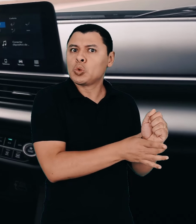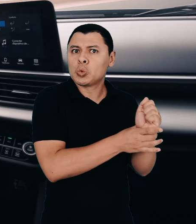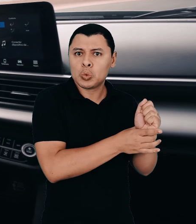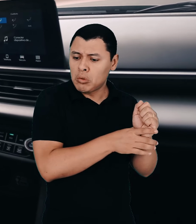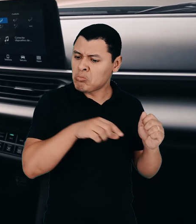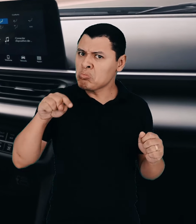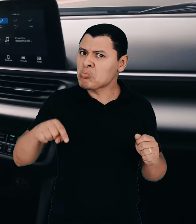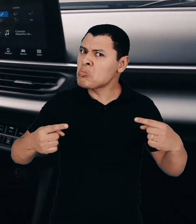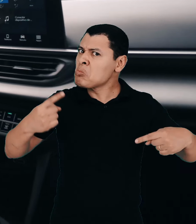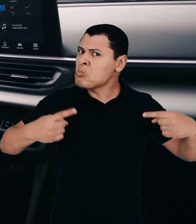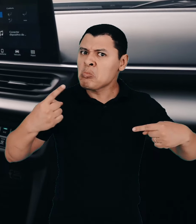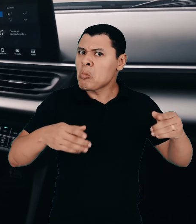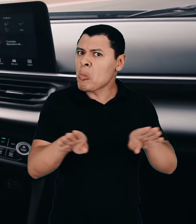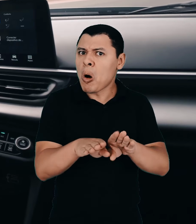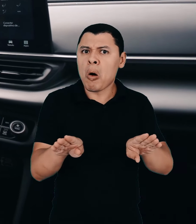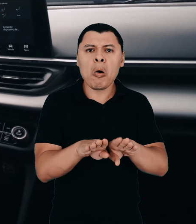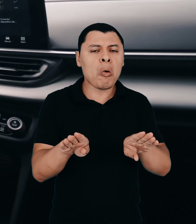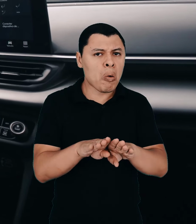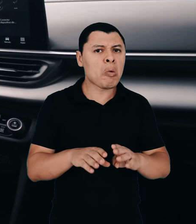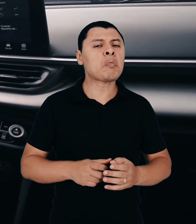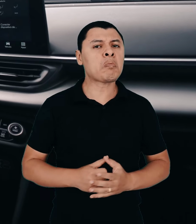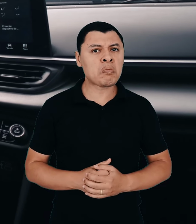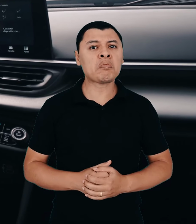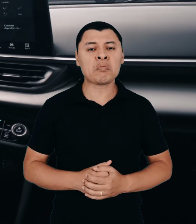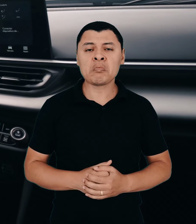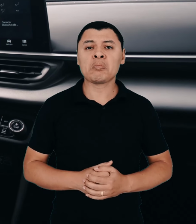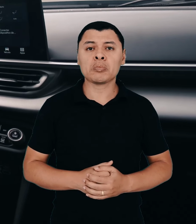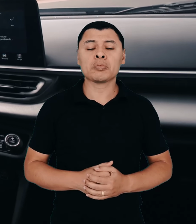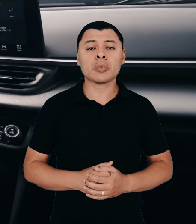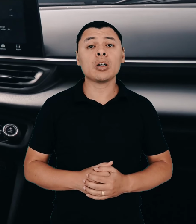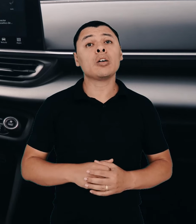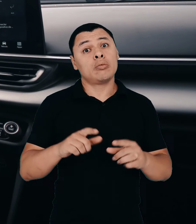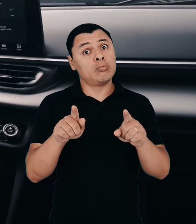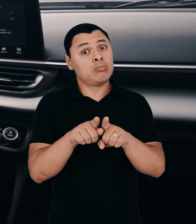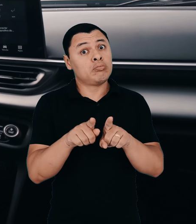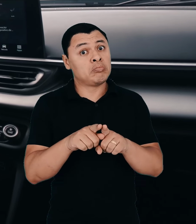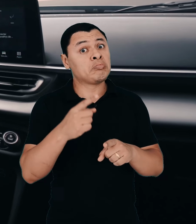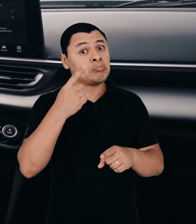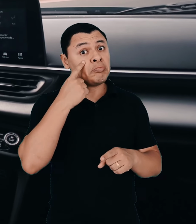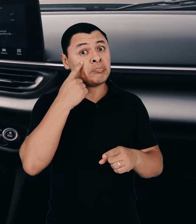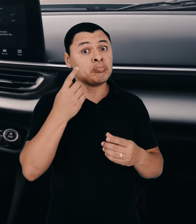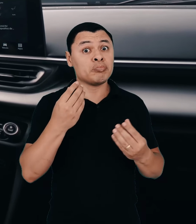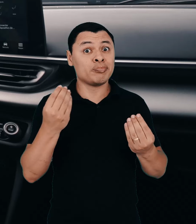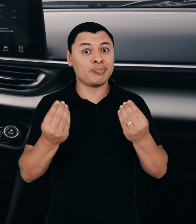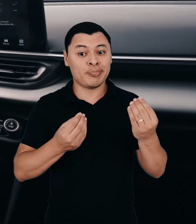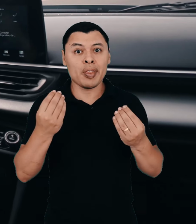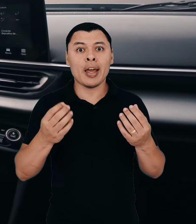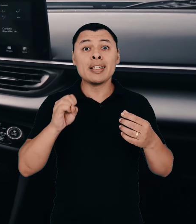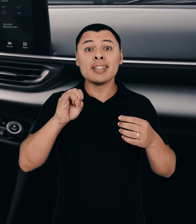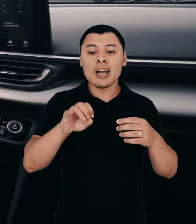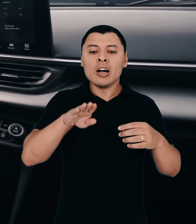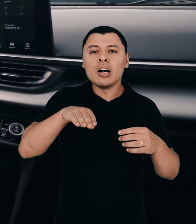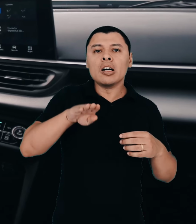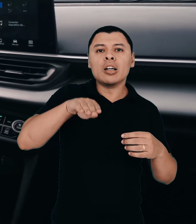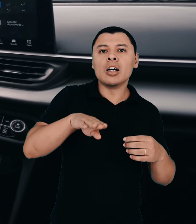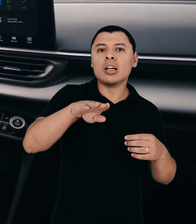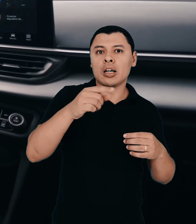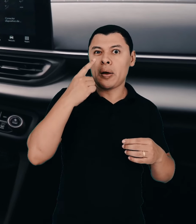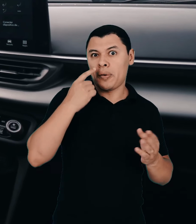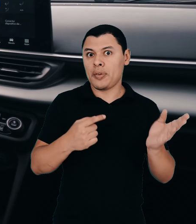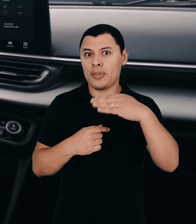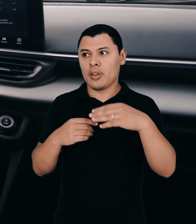Muito interessante mesmo. Agora é importante a gente ver também como é que é a capacidade de filtragem dele em piso ruim, né? Então vamos pegar um